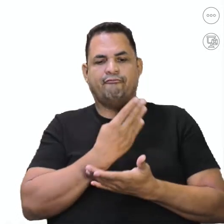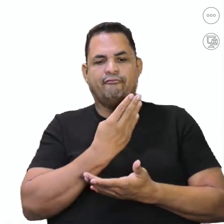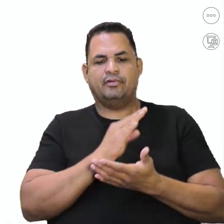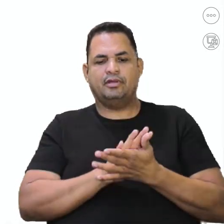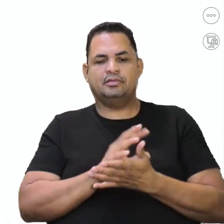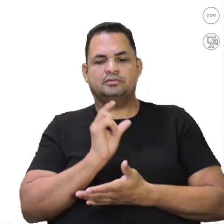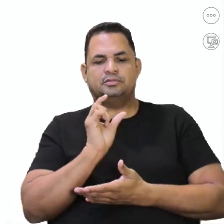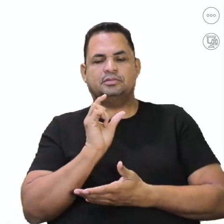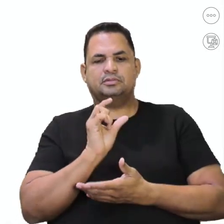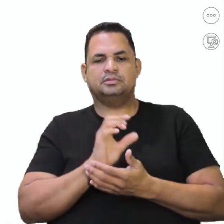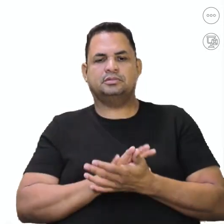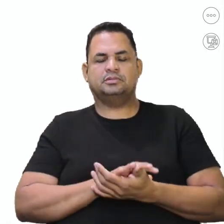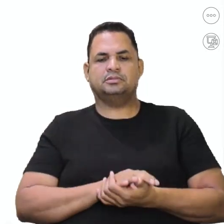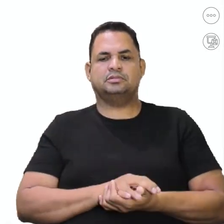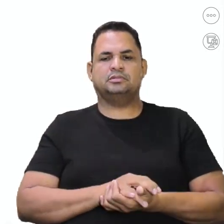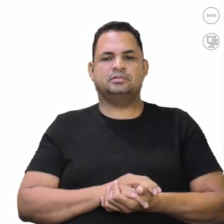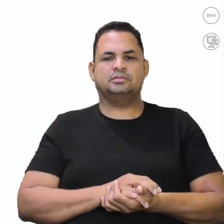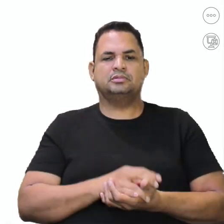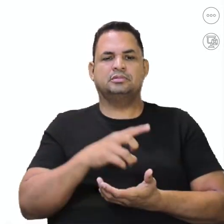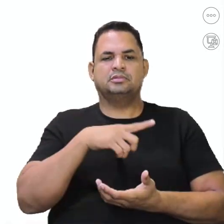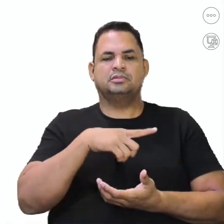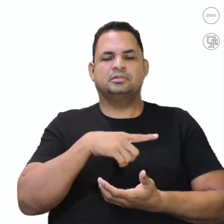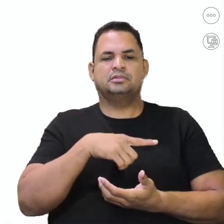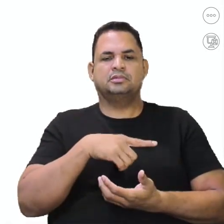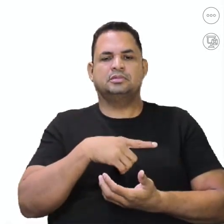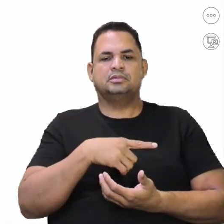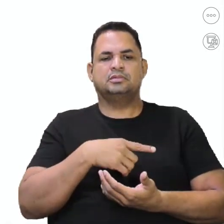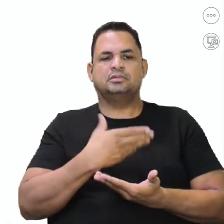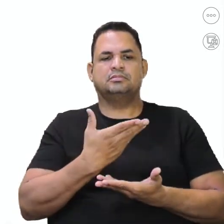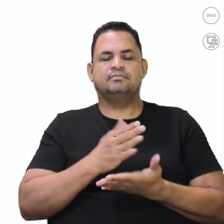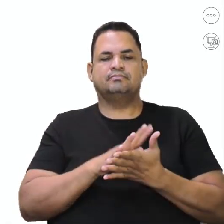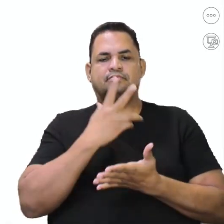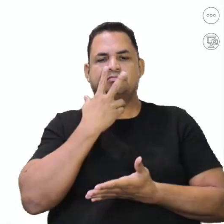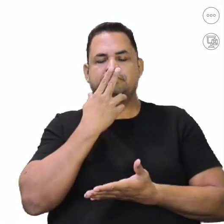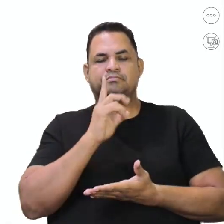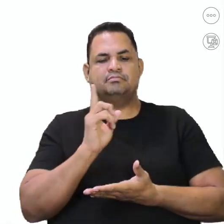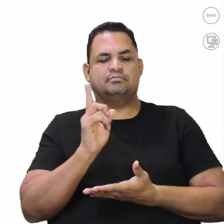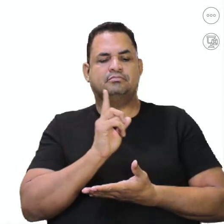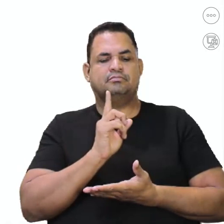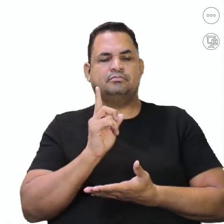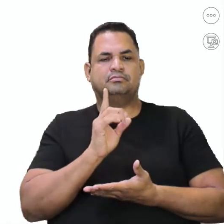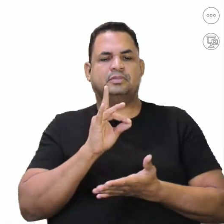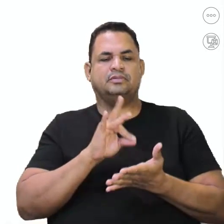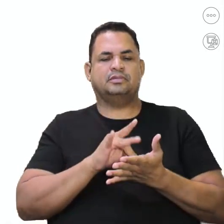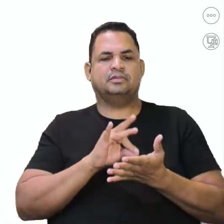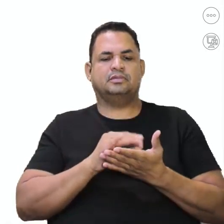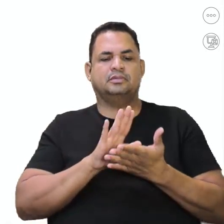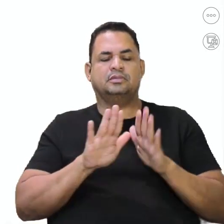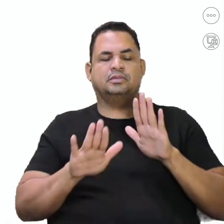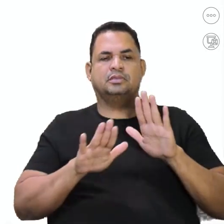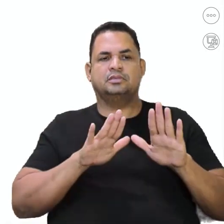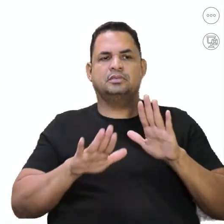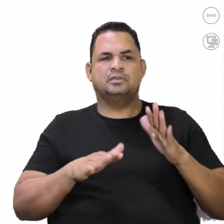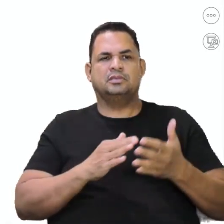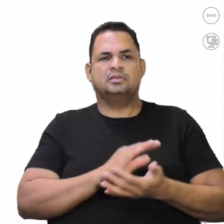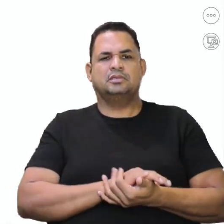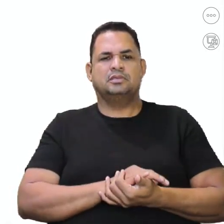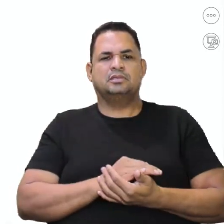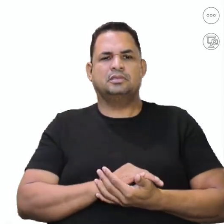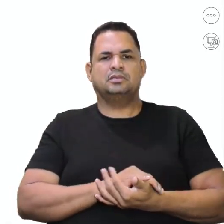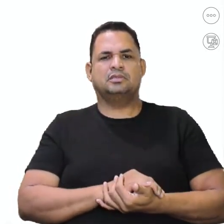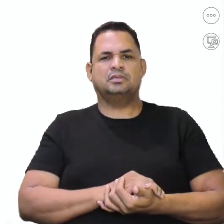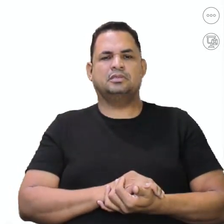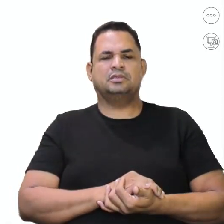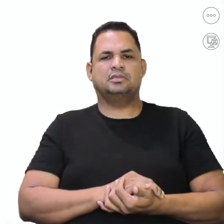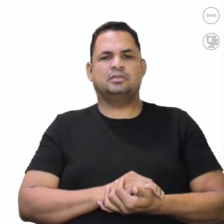false friends, os amigos falsos, os falsos cognatos, que parecem, mas não são. Também tem que tomar cuidado com eles. Vamos